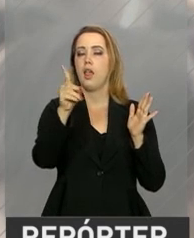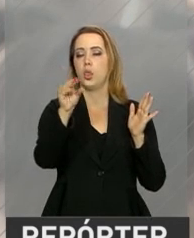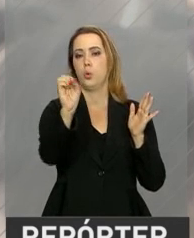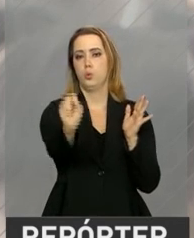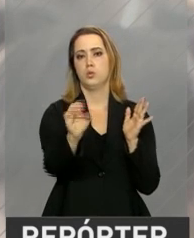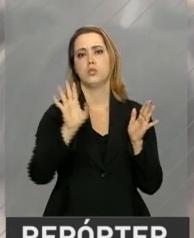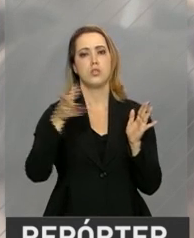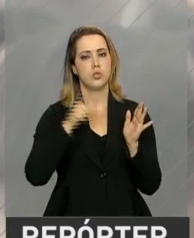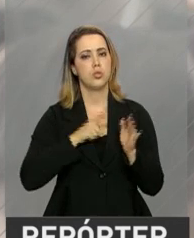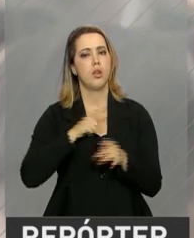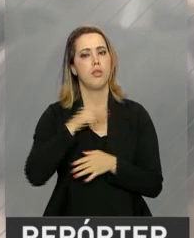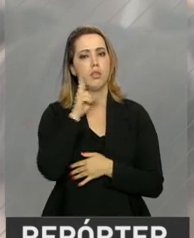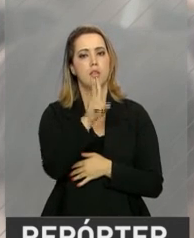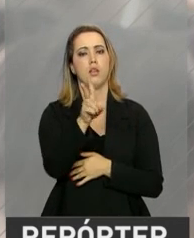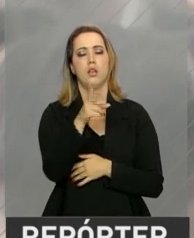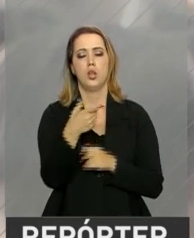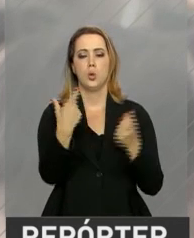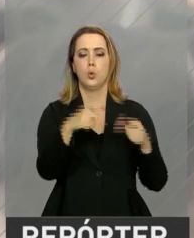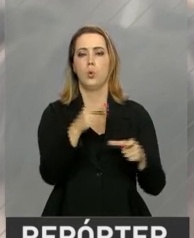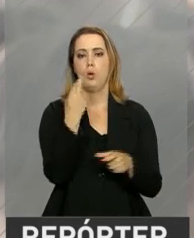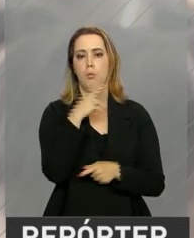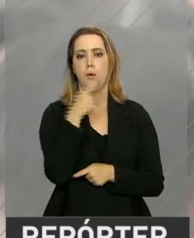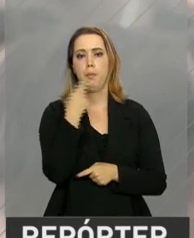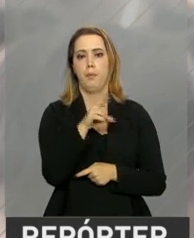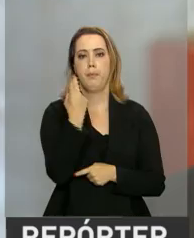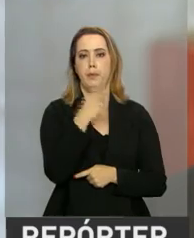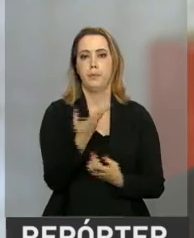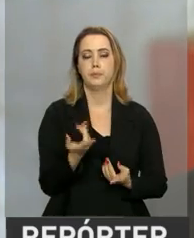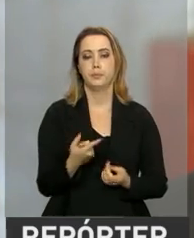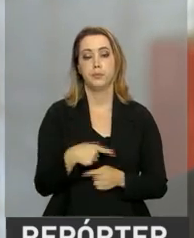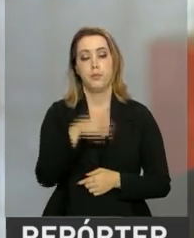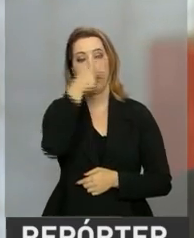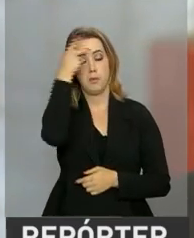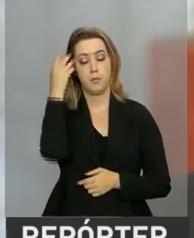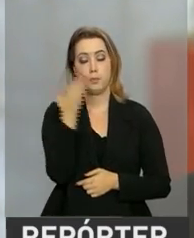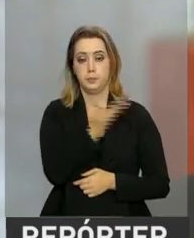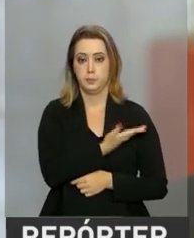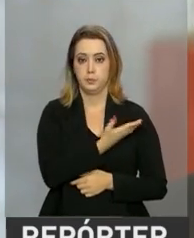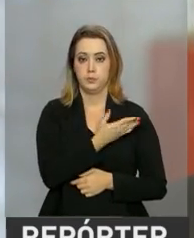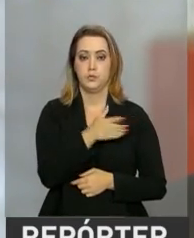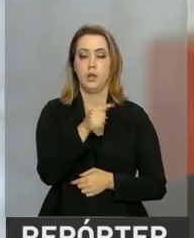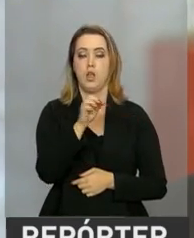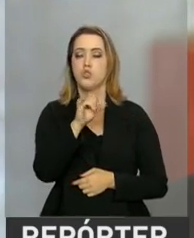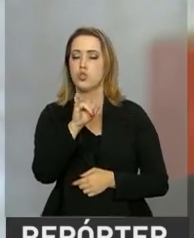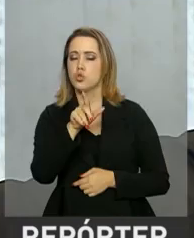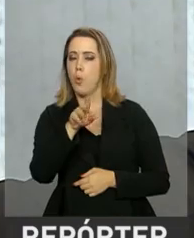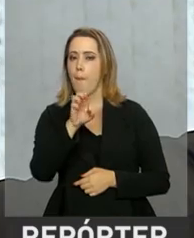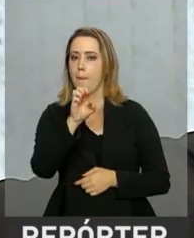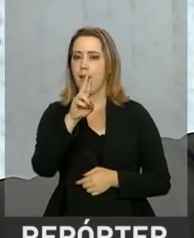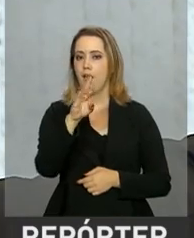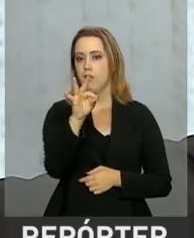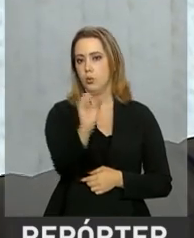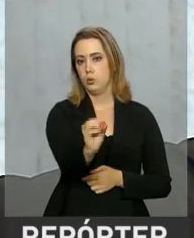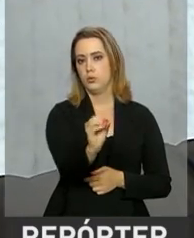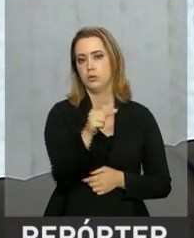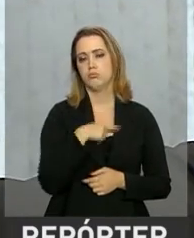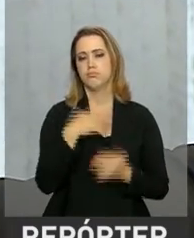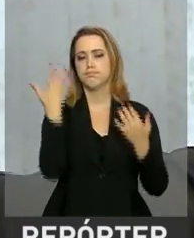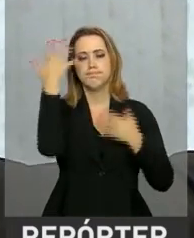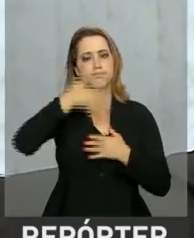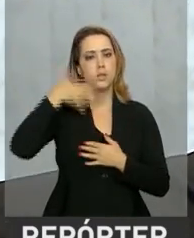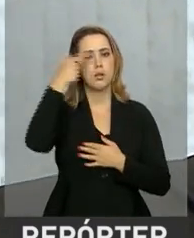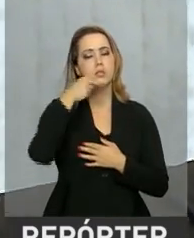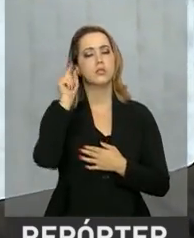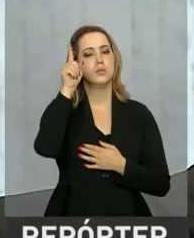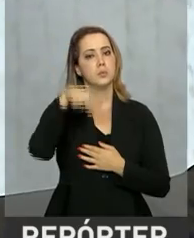públicas espalhadas pelo país o ouvidor geral da união gilberto valer júnior explica que o objetivo final